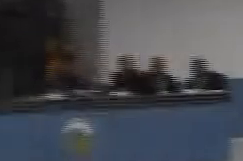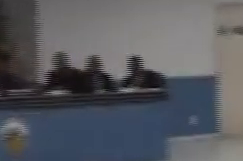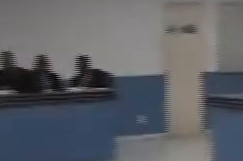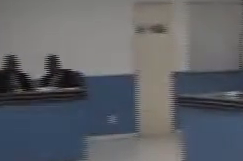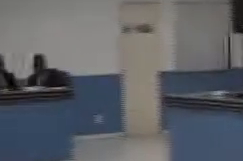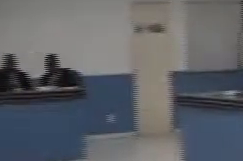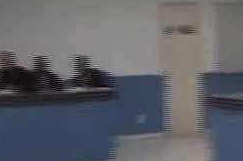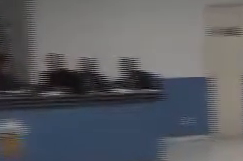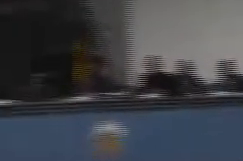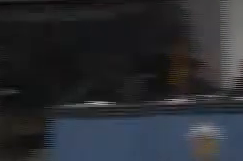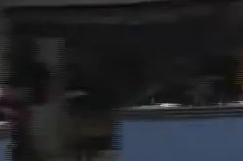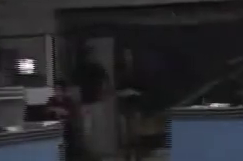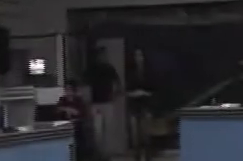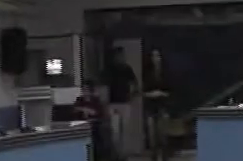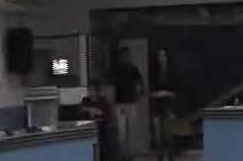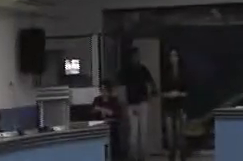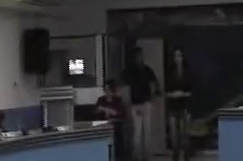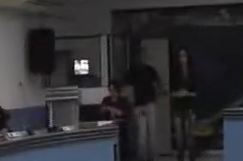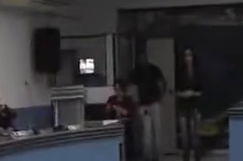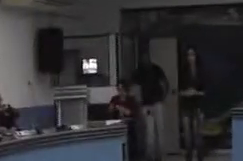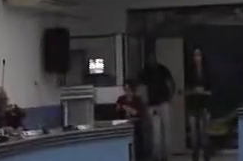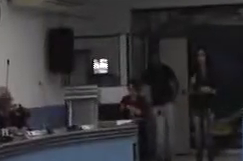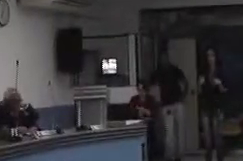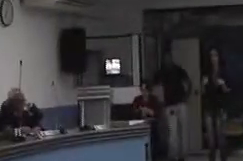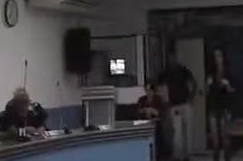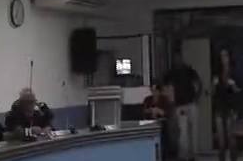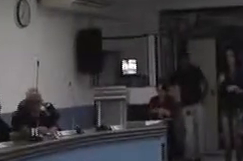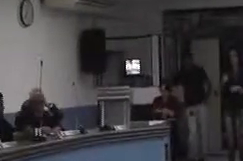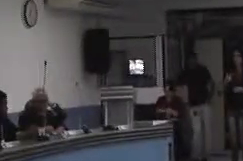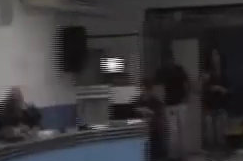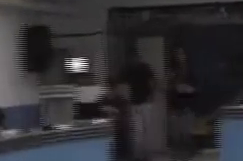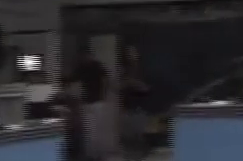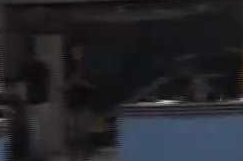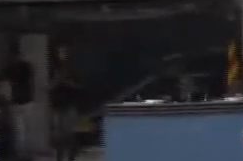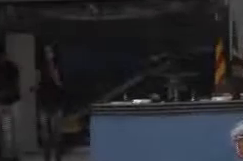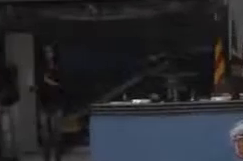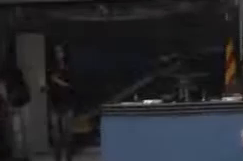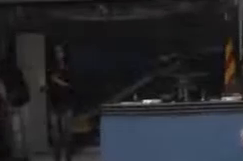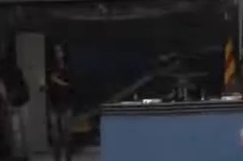Em discussão, segunda votação, redação final em bloco.